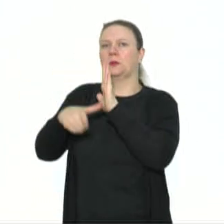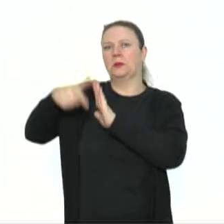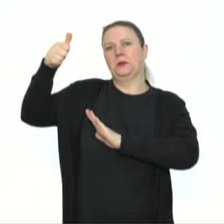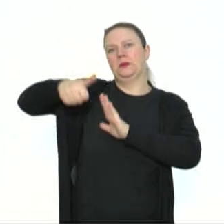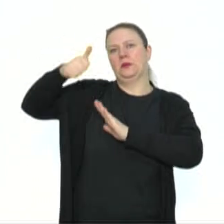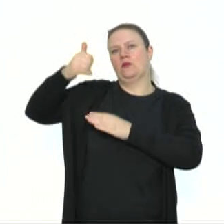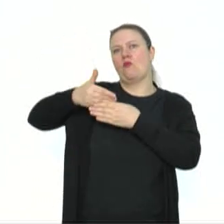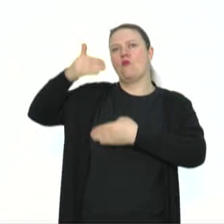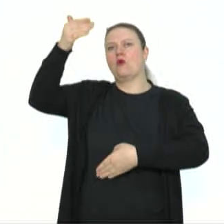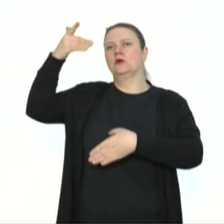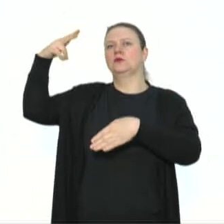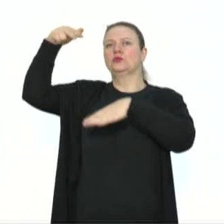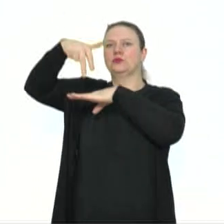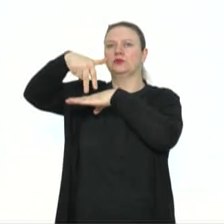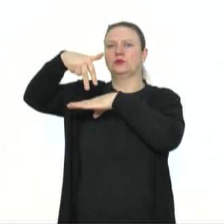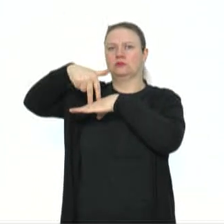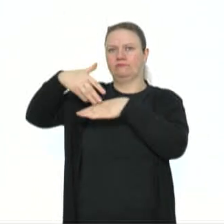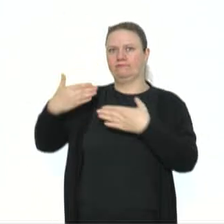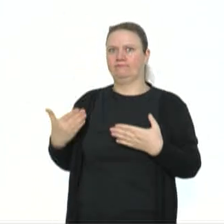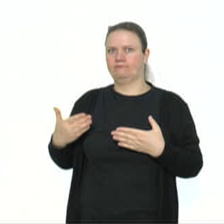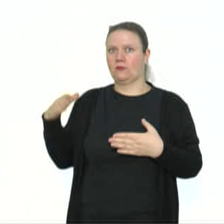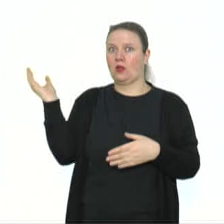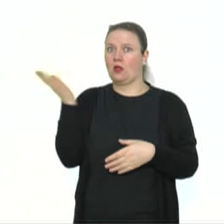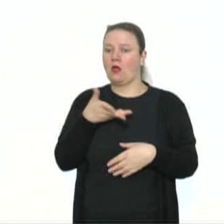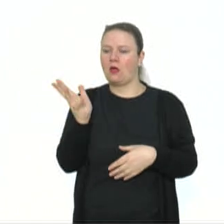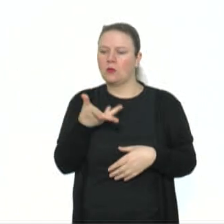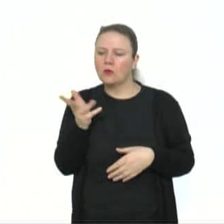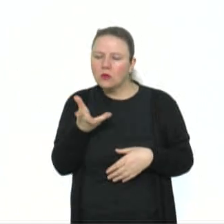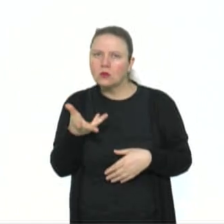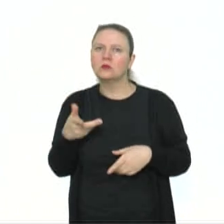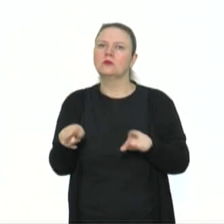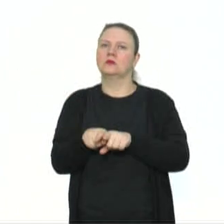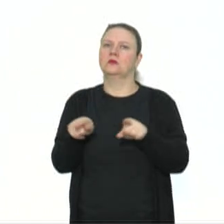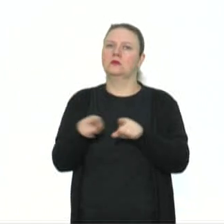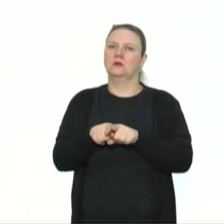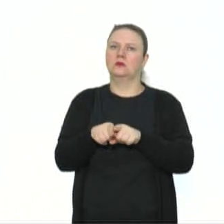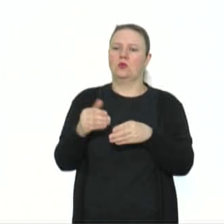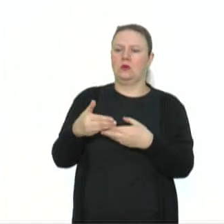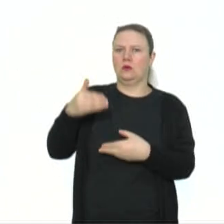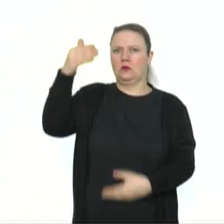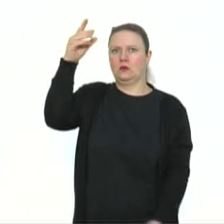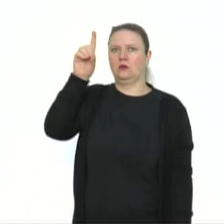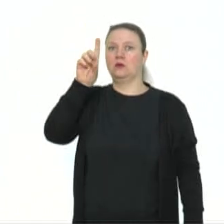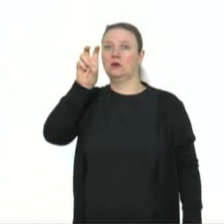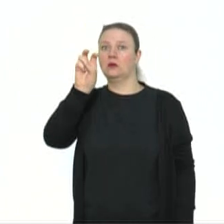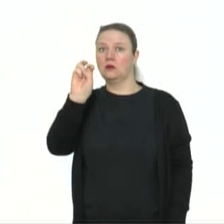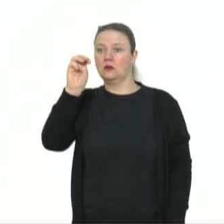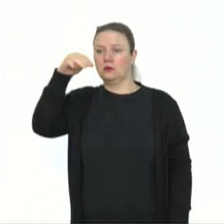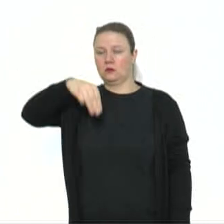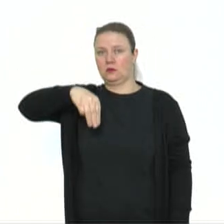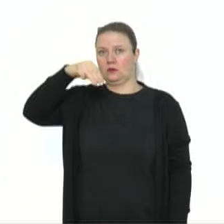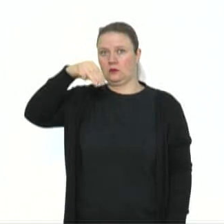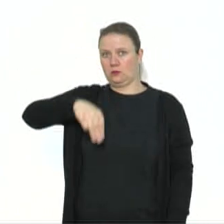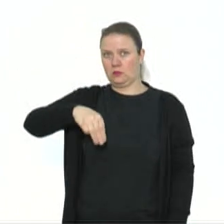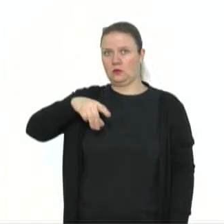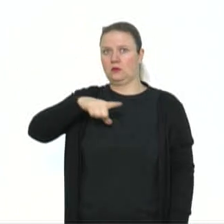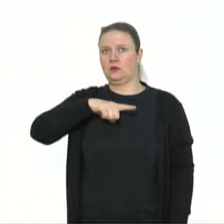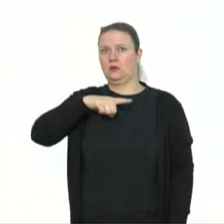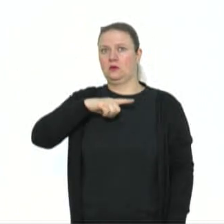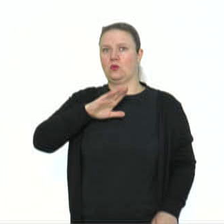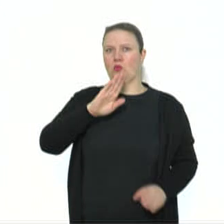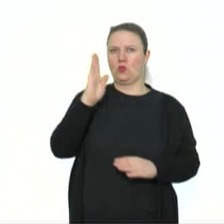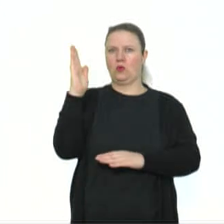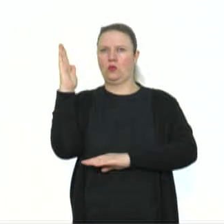parede, como o próprio nome sugere, né? Então velocidade. É realizada em paredão de 15 metros com a inclinação fixa de 5